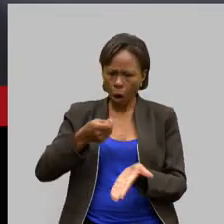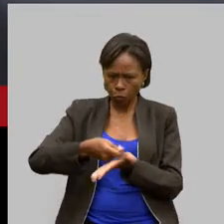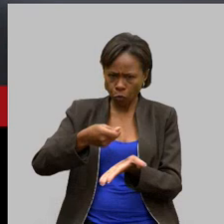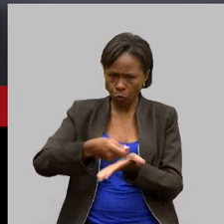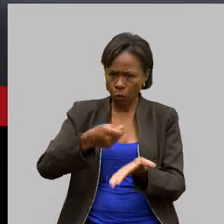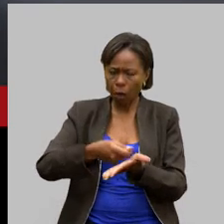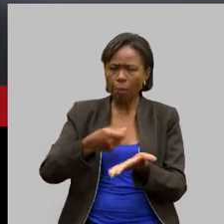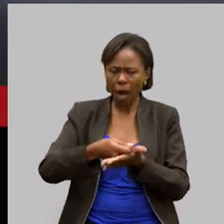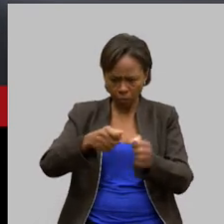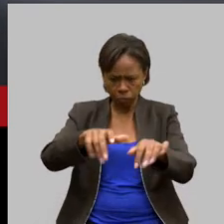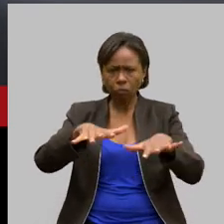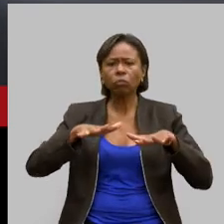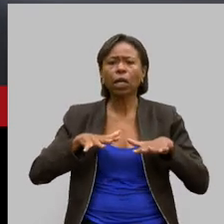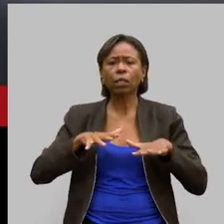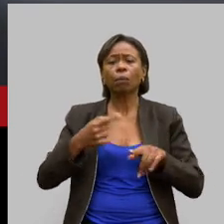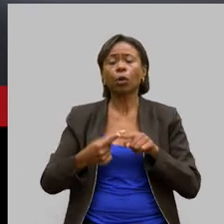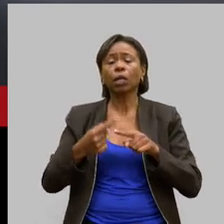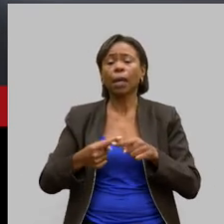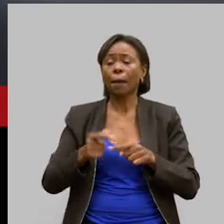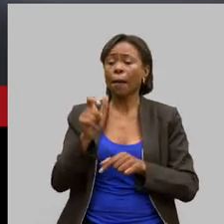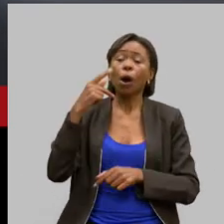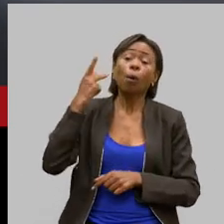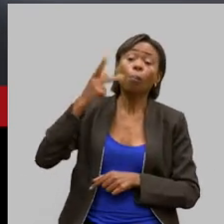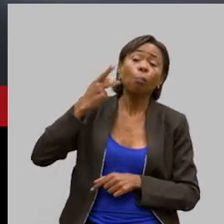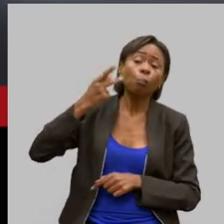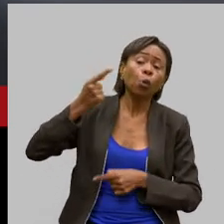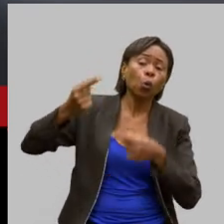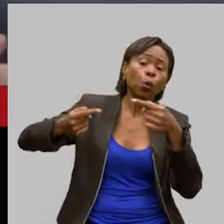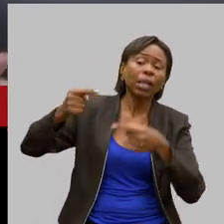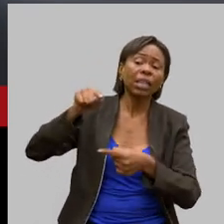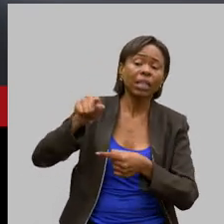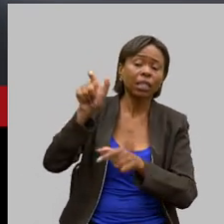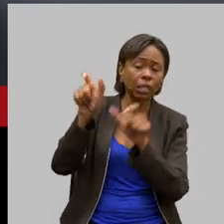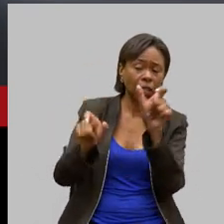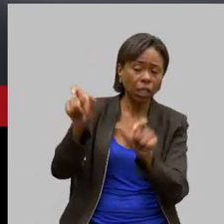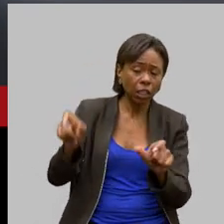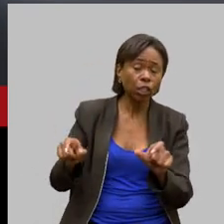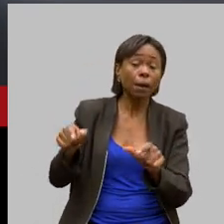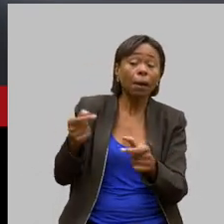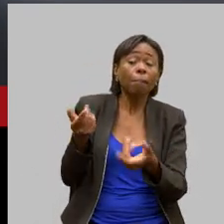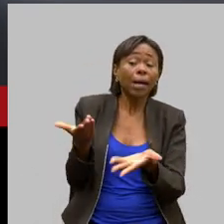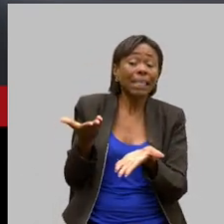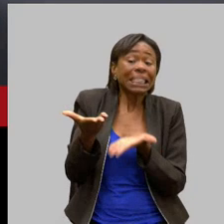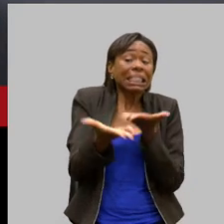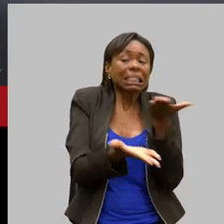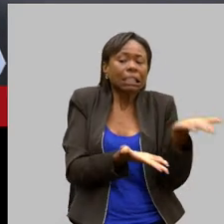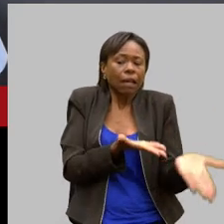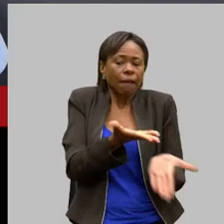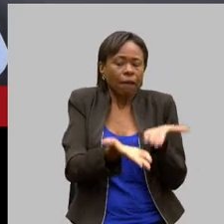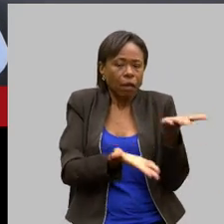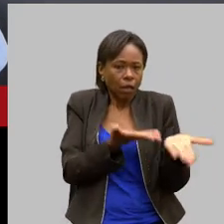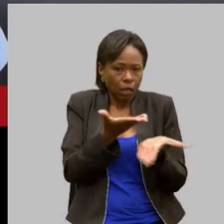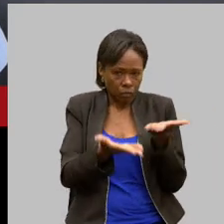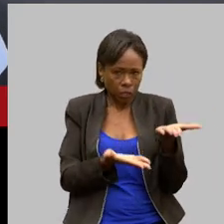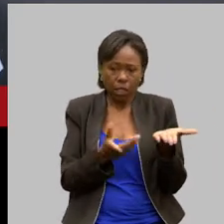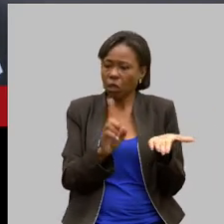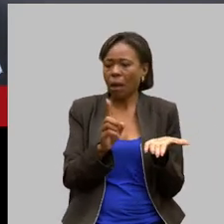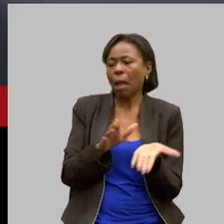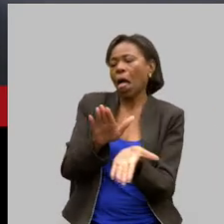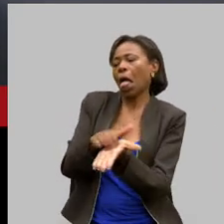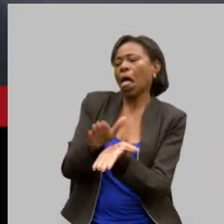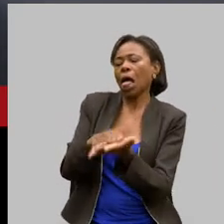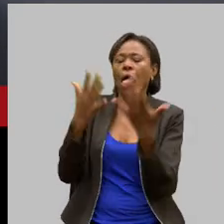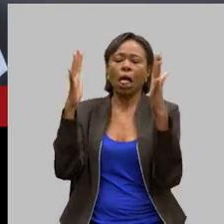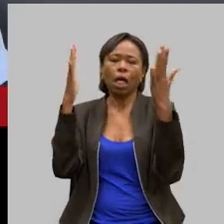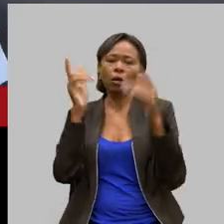político é para servir não para ser servido e nem para receber só aplauso um abraço quero deixar aqui também a você